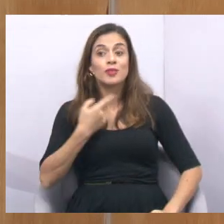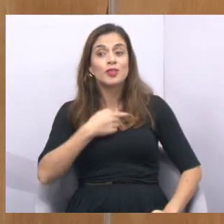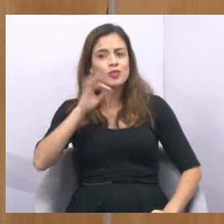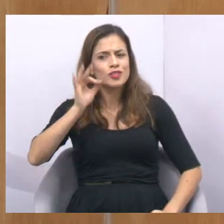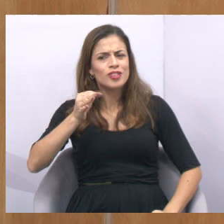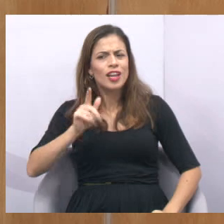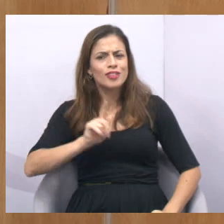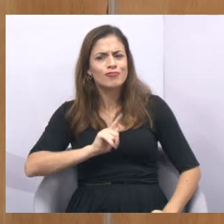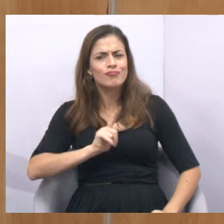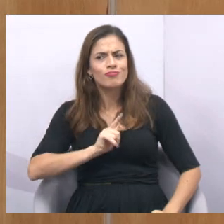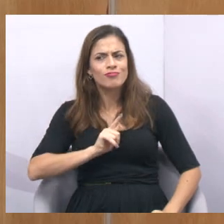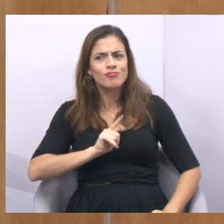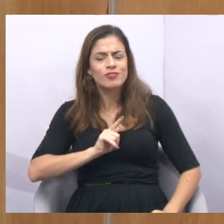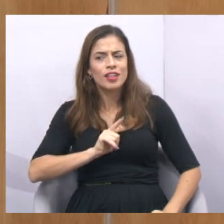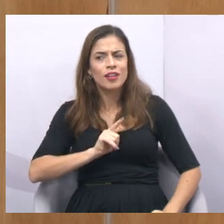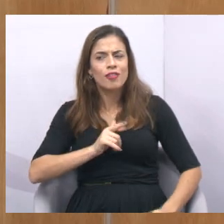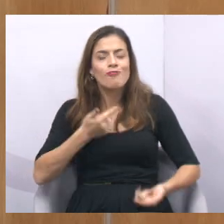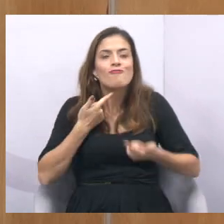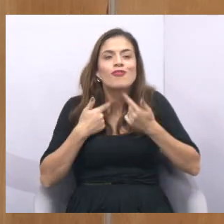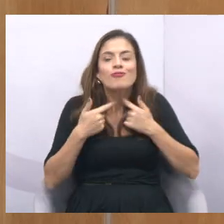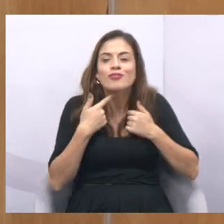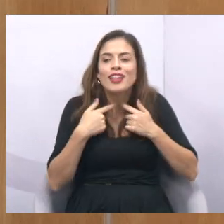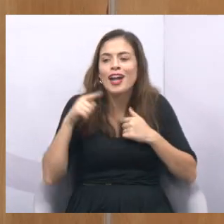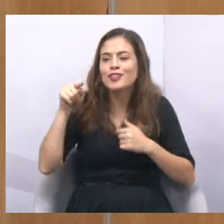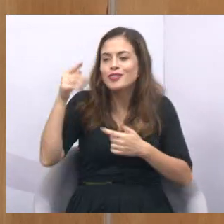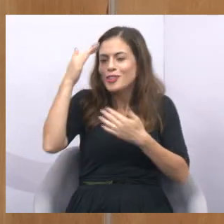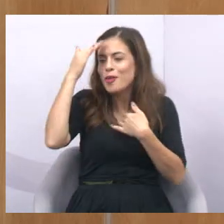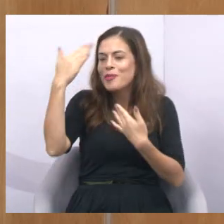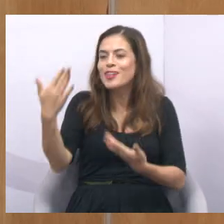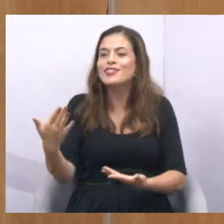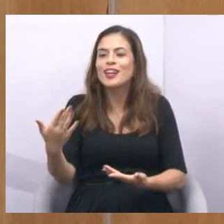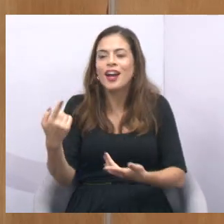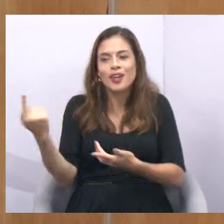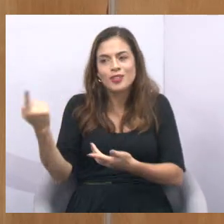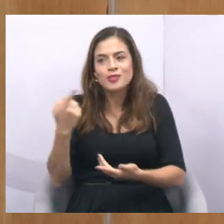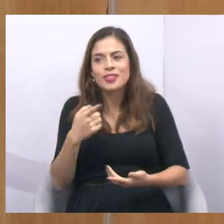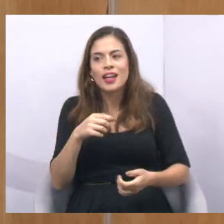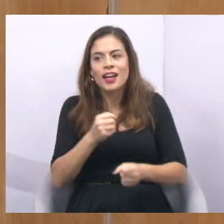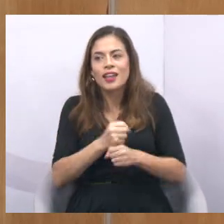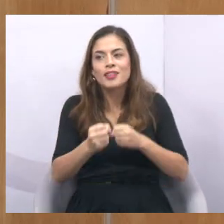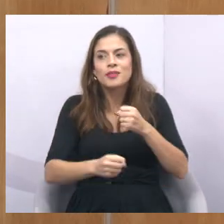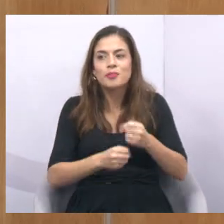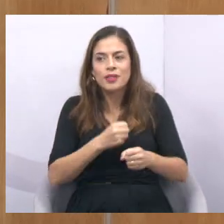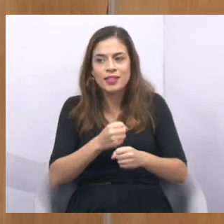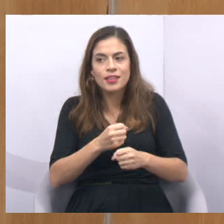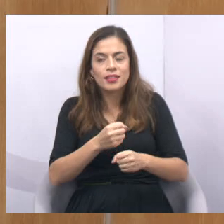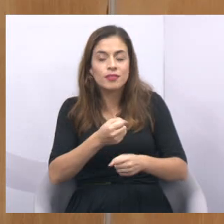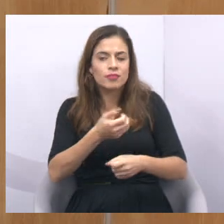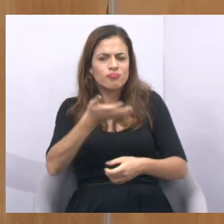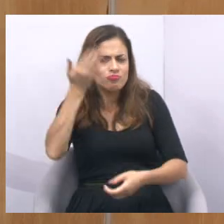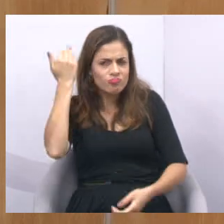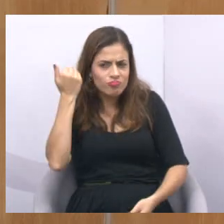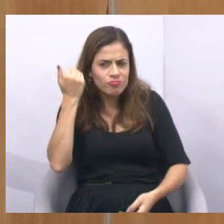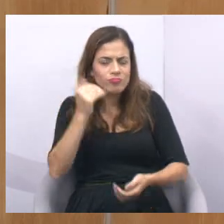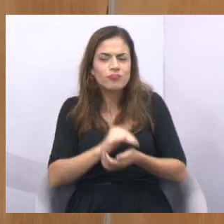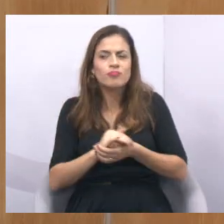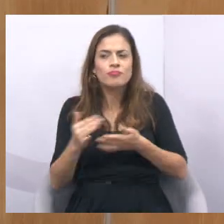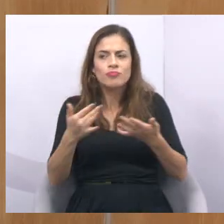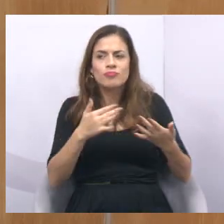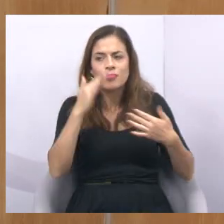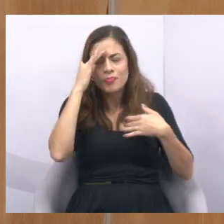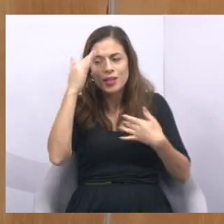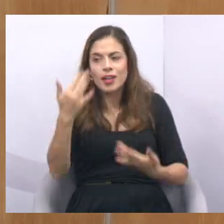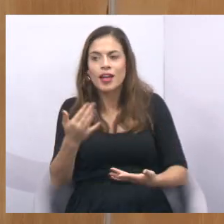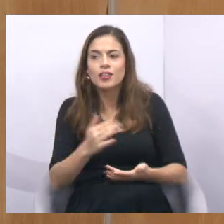muito grande que você fosse homenageado. Ano passado, você esteve conosco lá no Trianon, uma homenagem muito legal, capitaneada pelo pessoal do Trianon, o Tonho Sassano fez